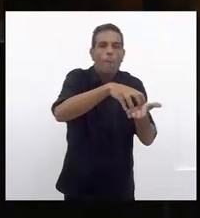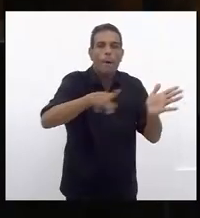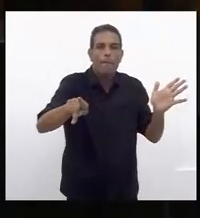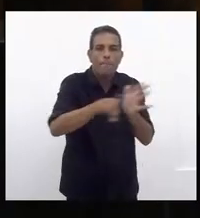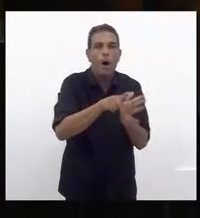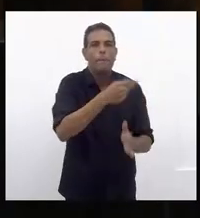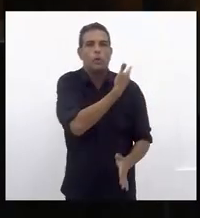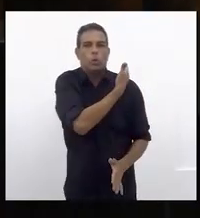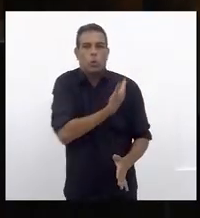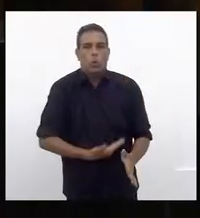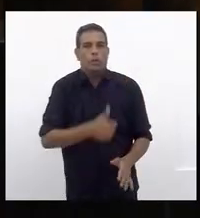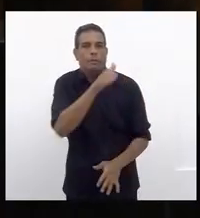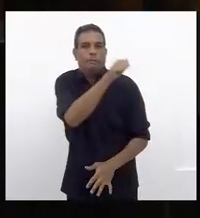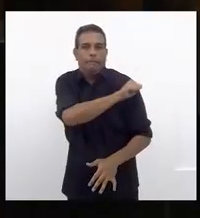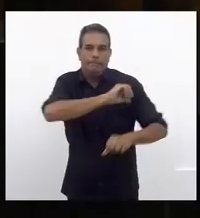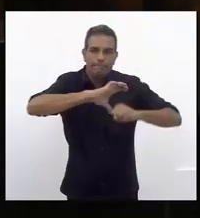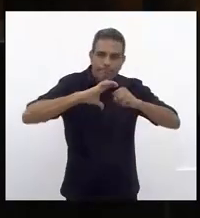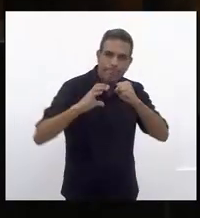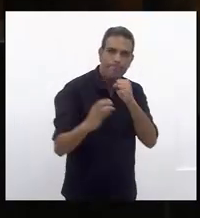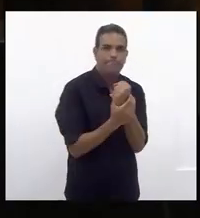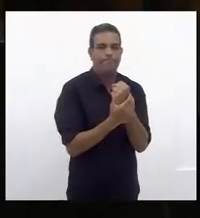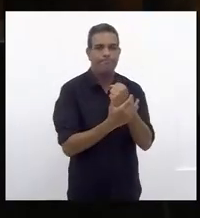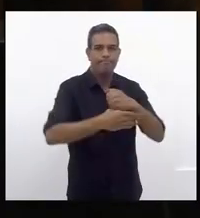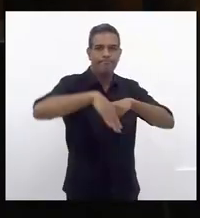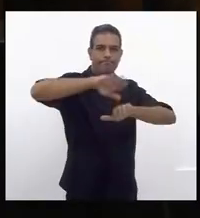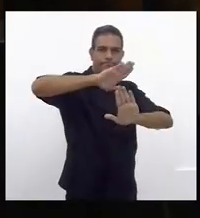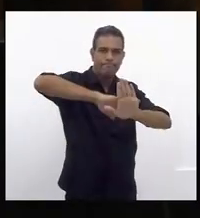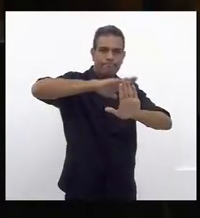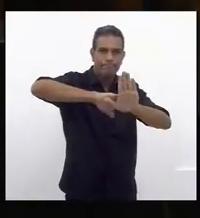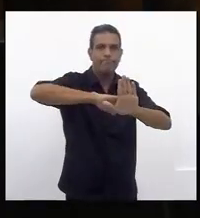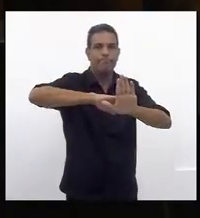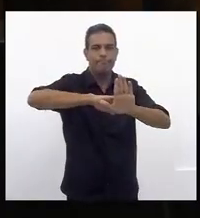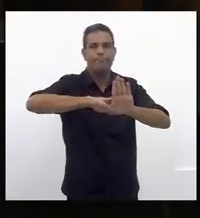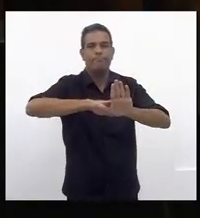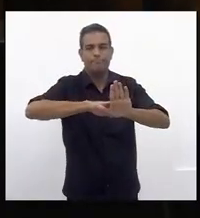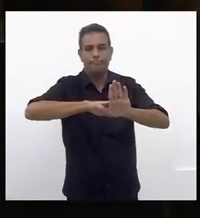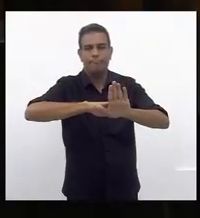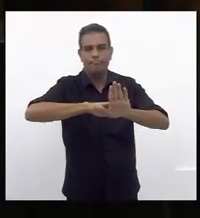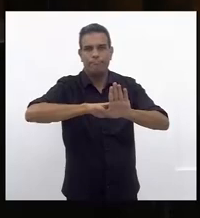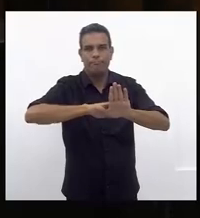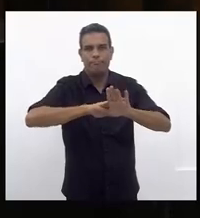governo do Rio de Janeiro, garantida a